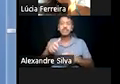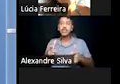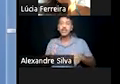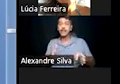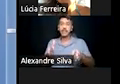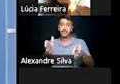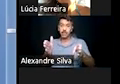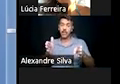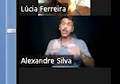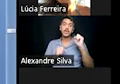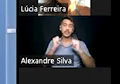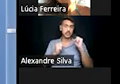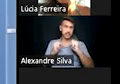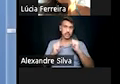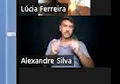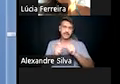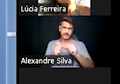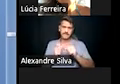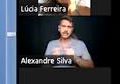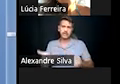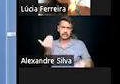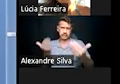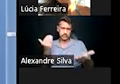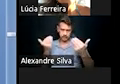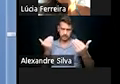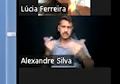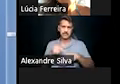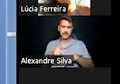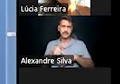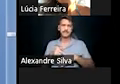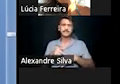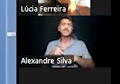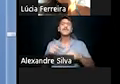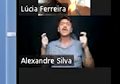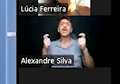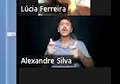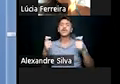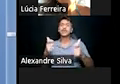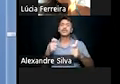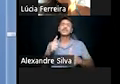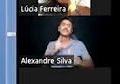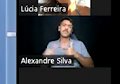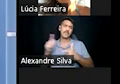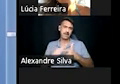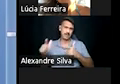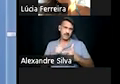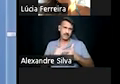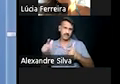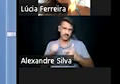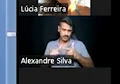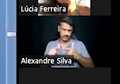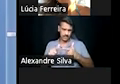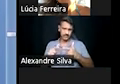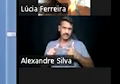industrial qualquer que faz o revolvimento das rochas. Agora, onde é que está o problema no âmbito